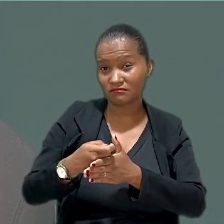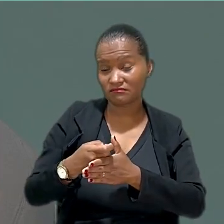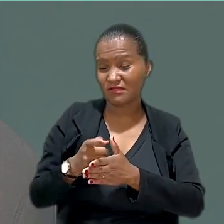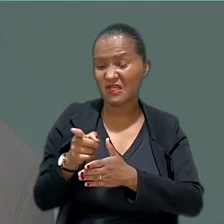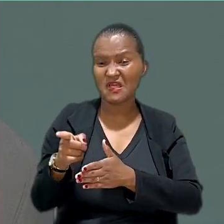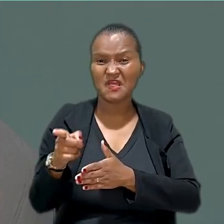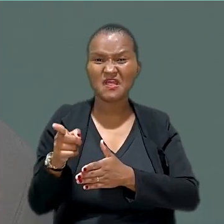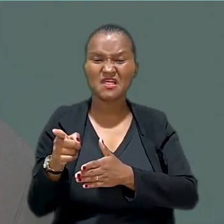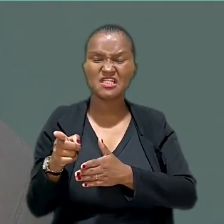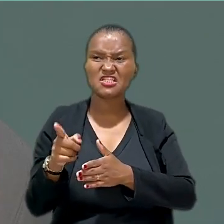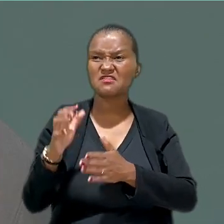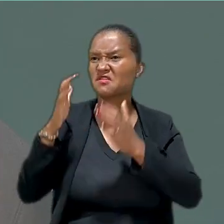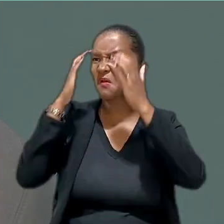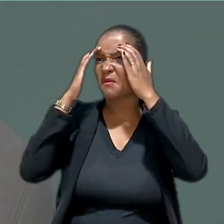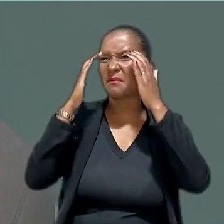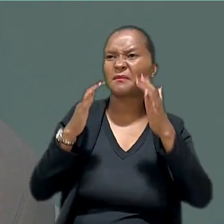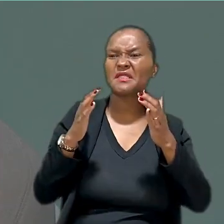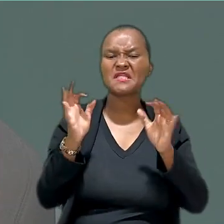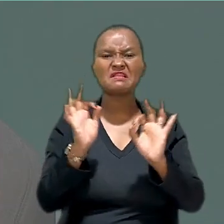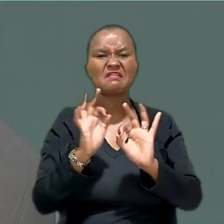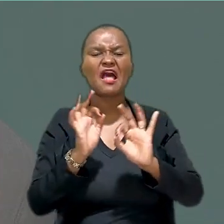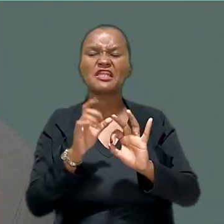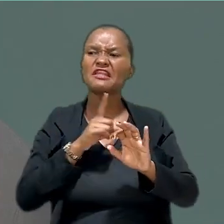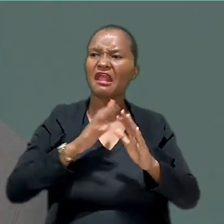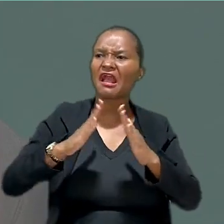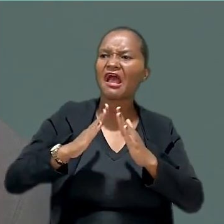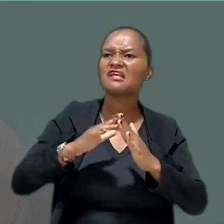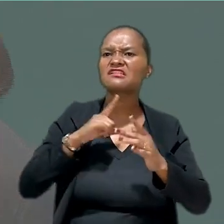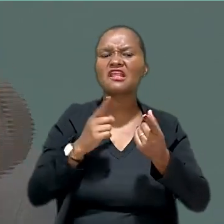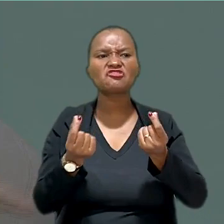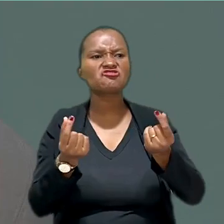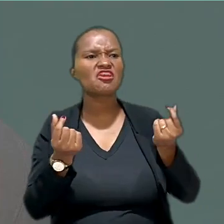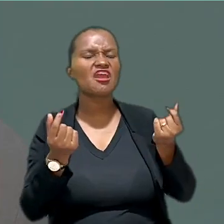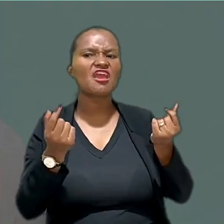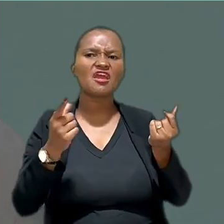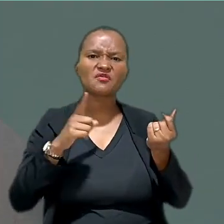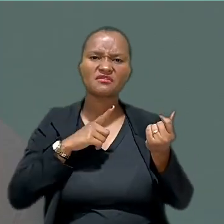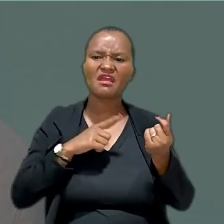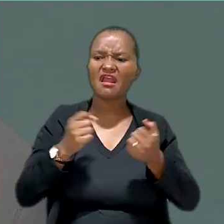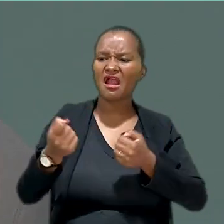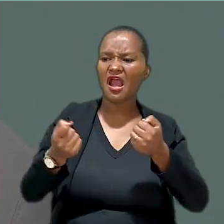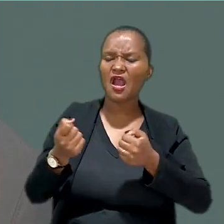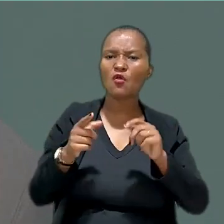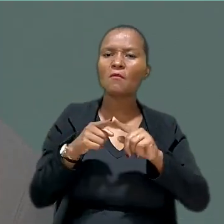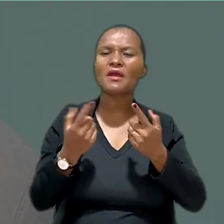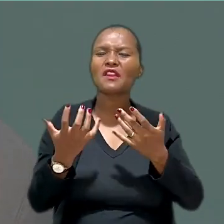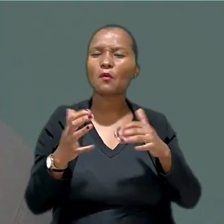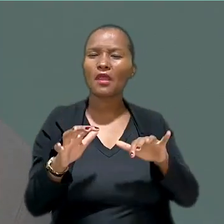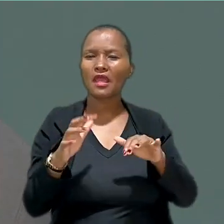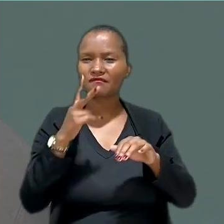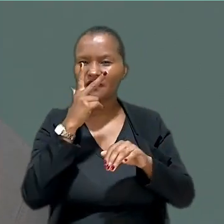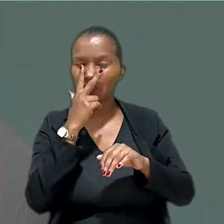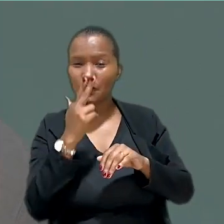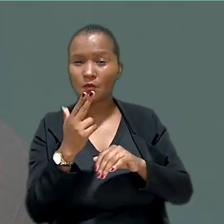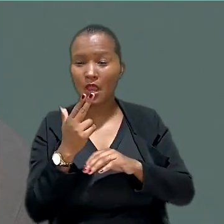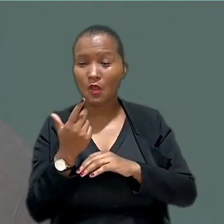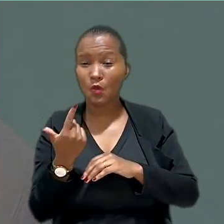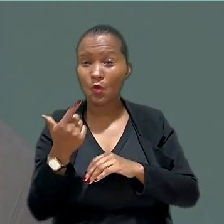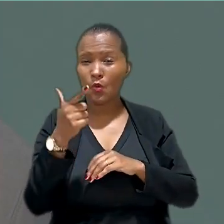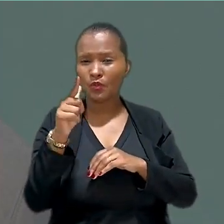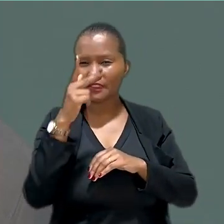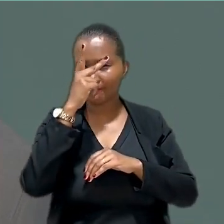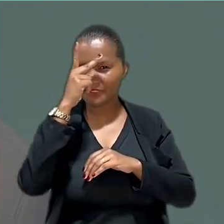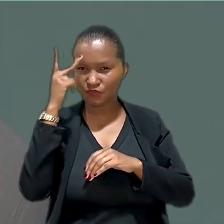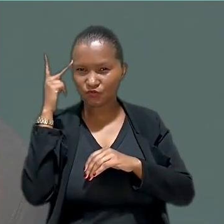que insiste em não cumprir, que tem patrimônio, mas que quer ocultar o patrimônio, que quer colocar terceiros à frente do seu